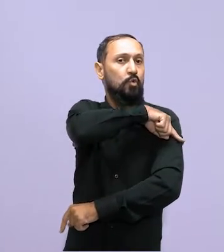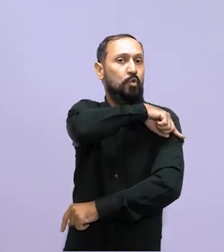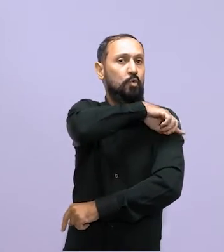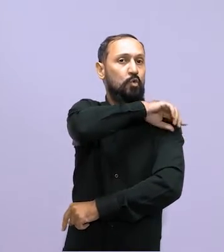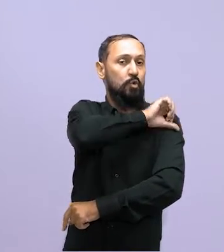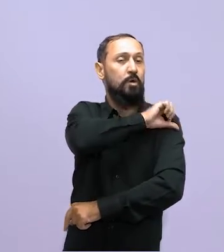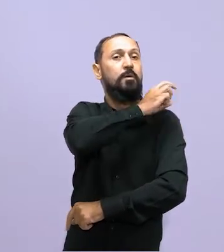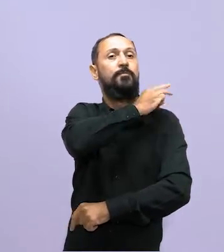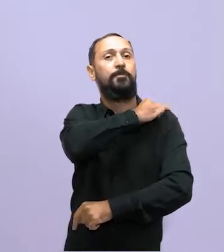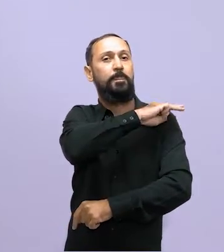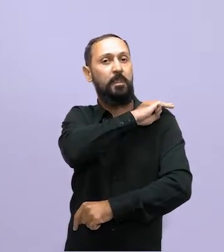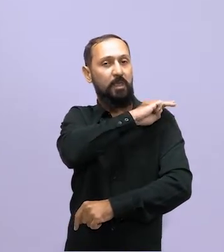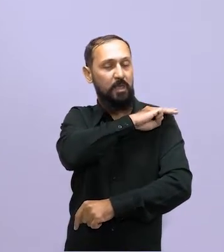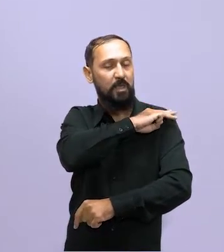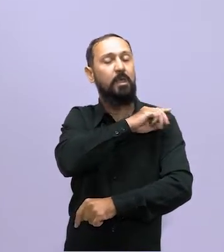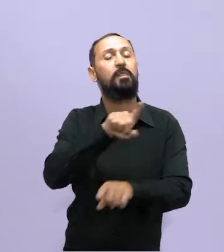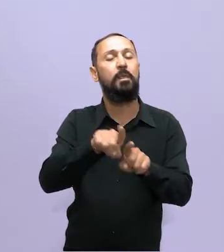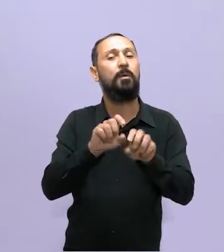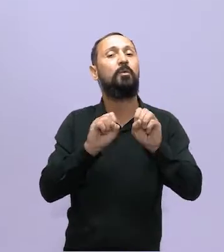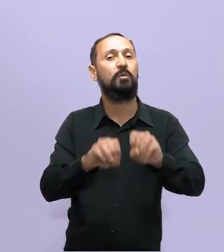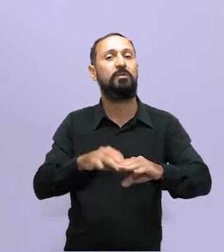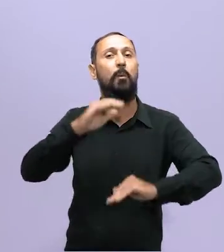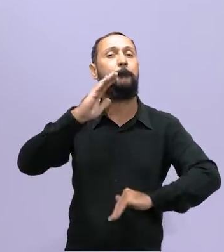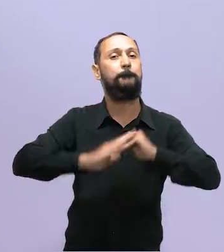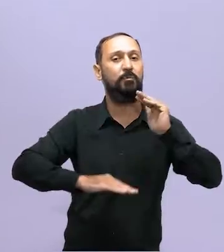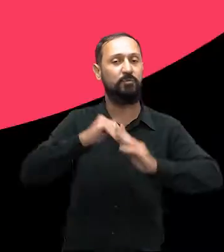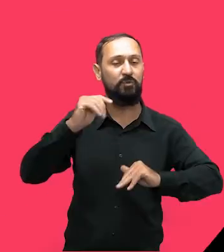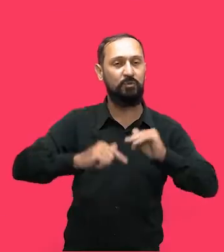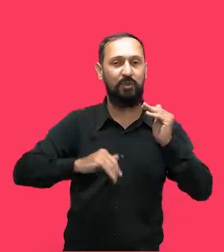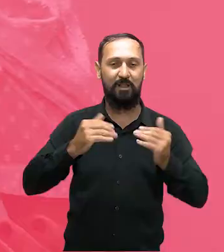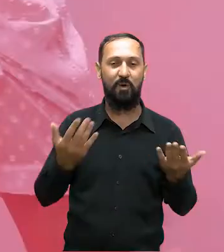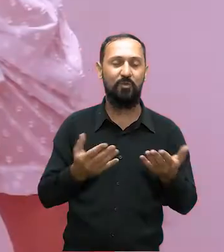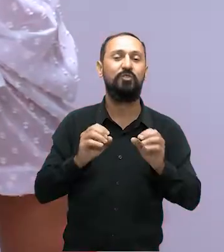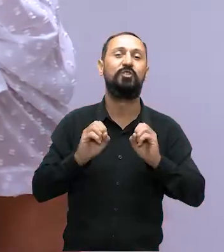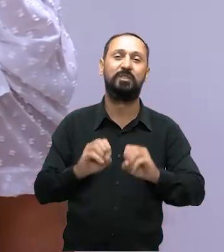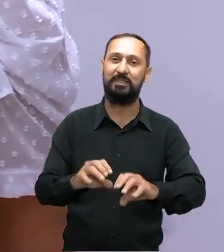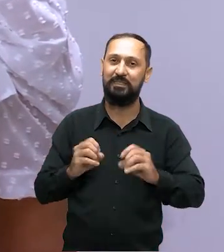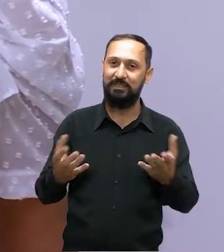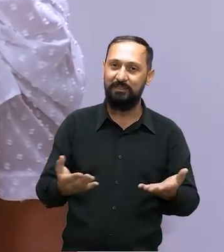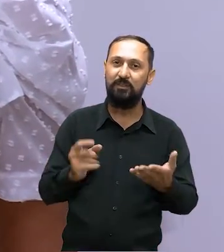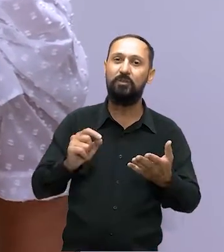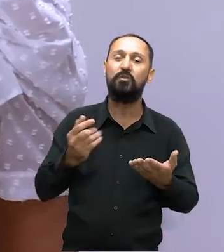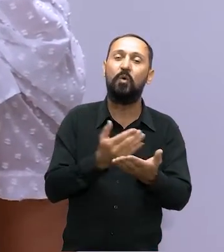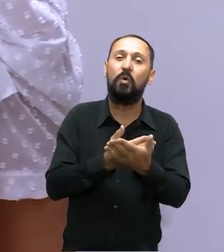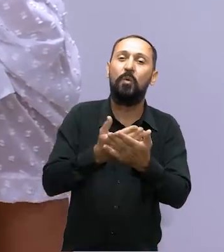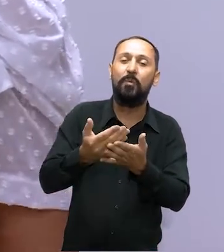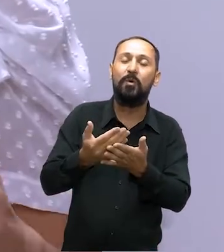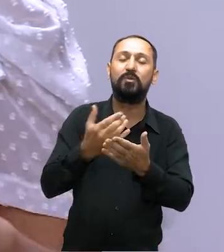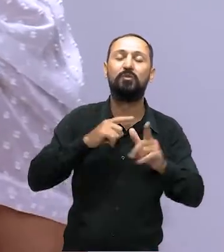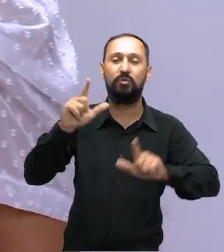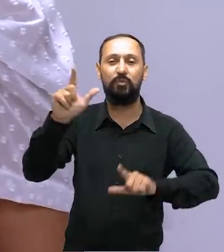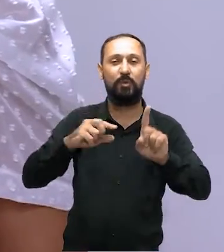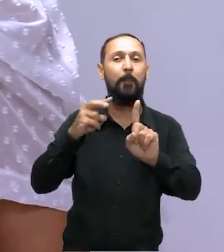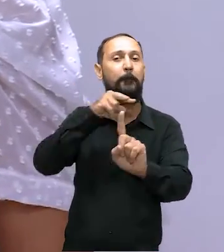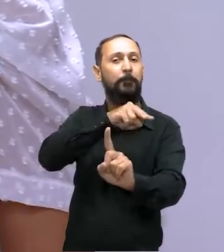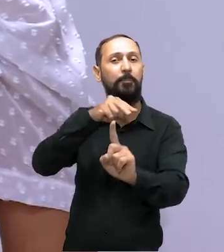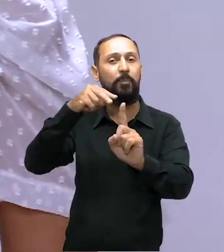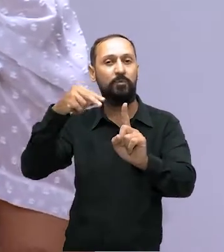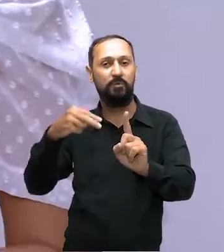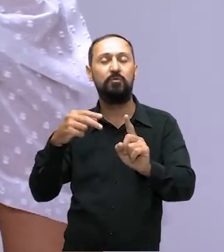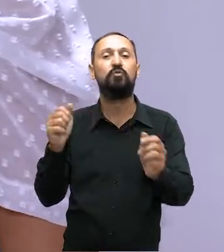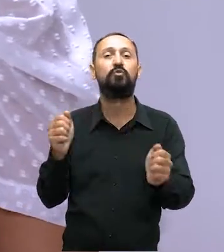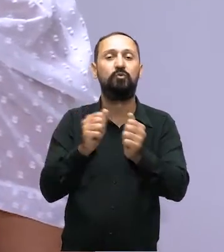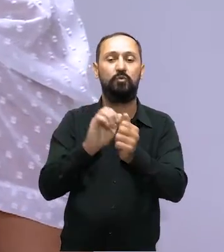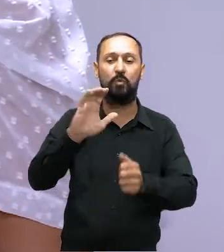e profissionalizante da rede estadual de ensino. E agora começa o Ponto de Vista, que traz um bate-papo